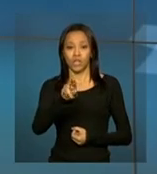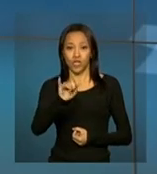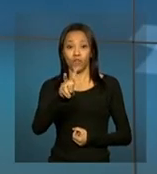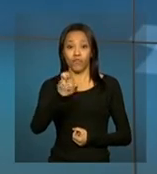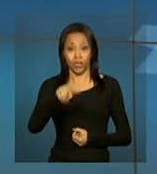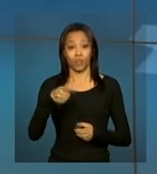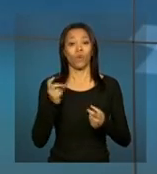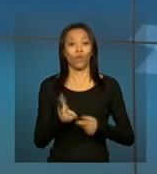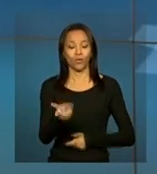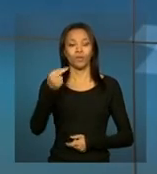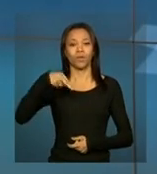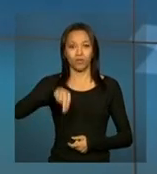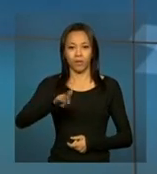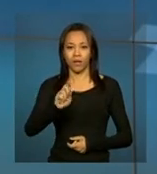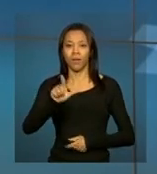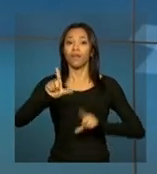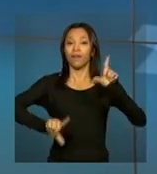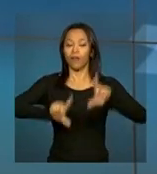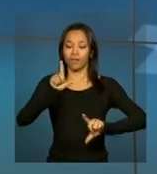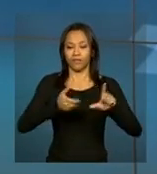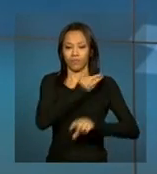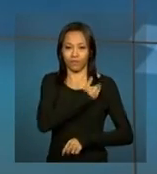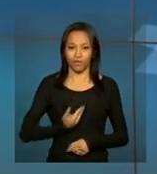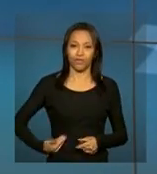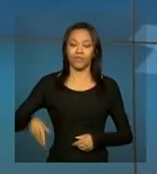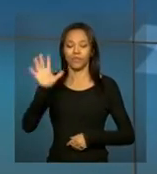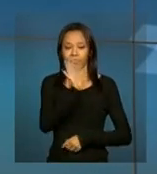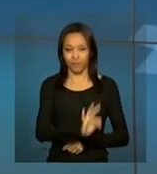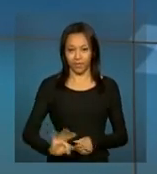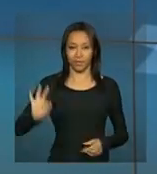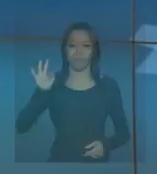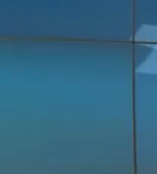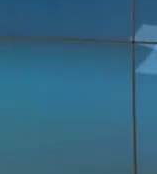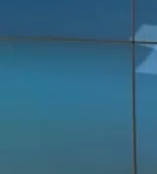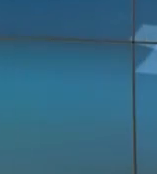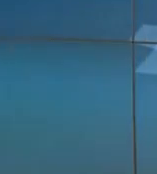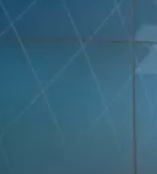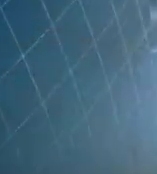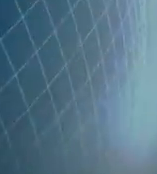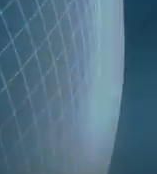Mato Grosso Continue com a gente aqui na inbr a TV do Governo